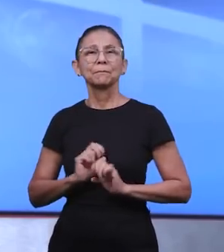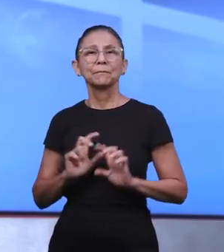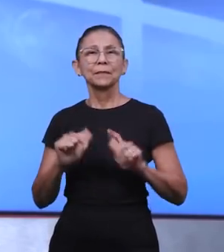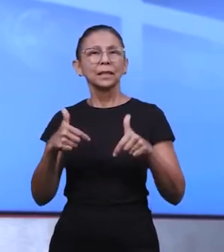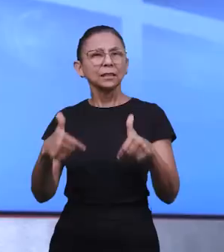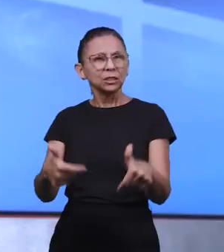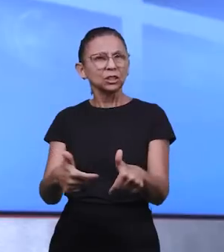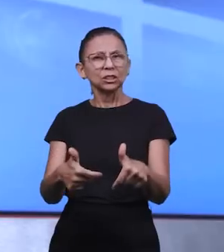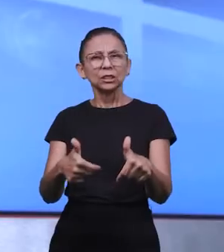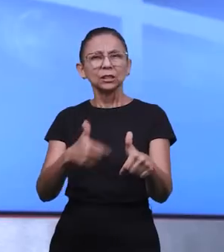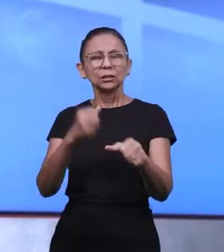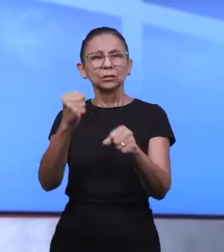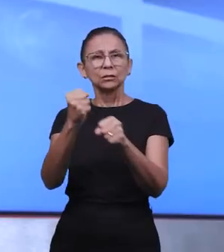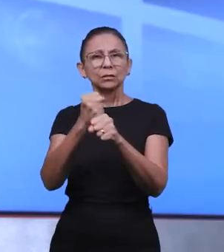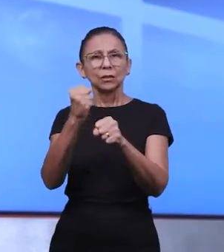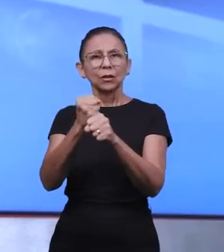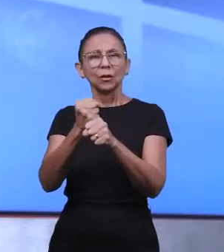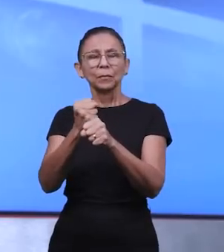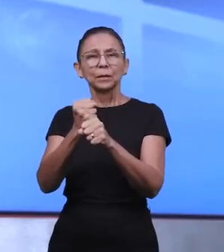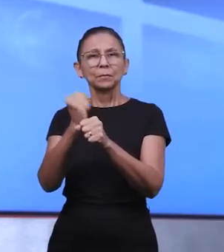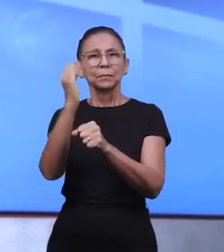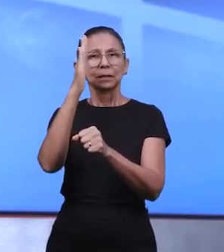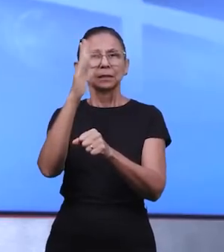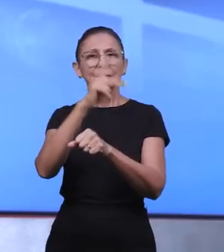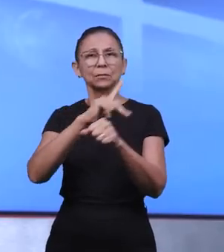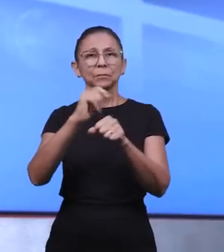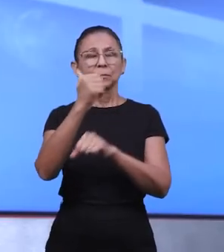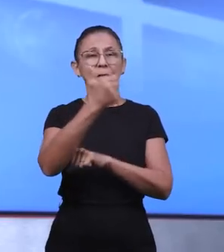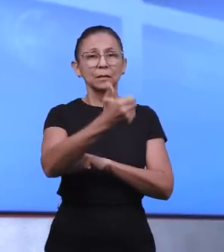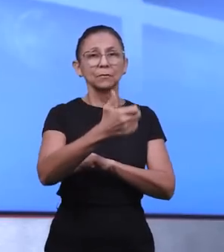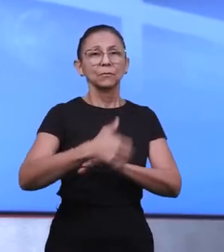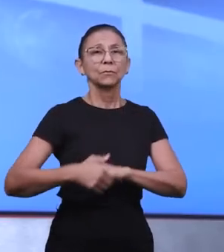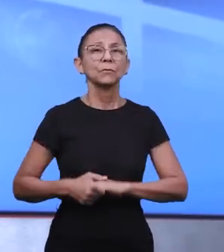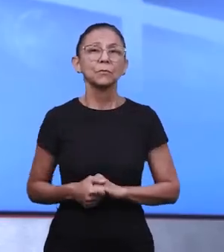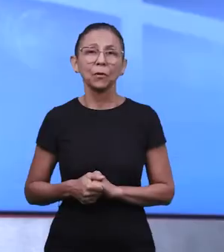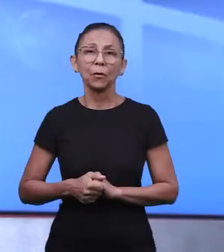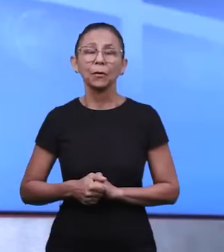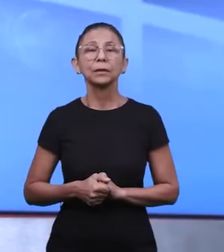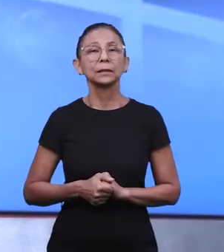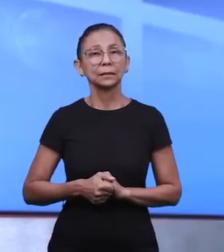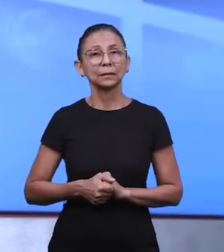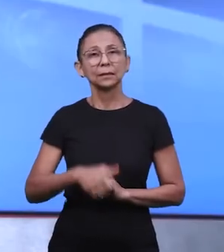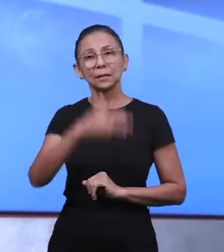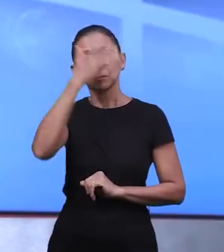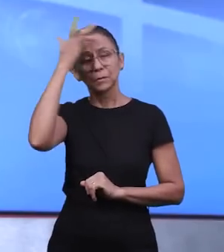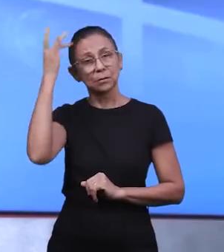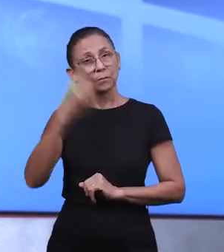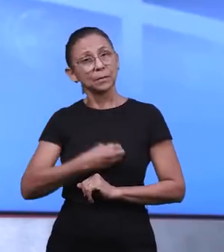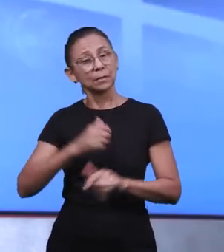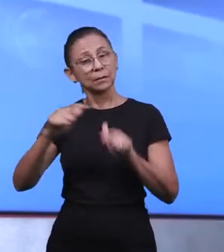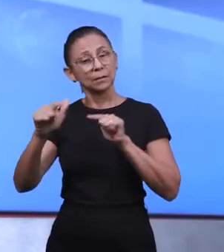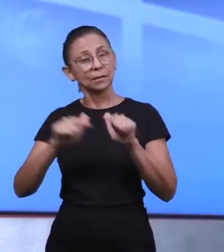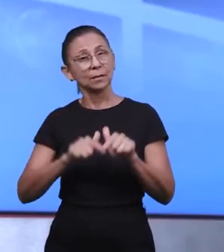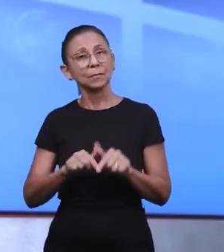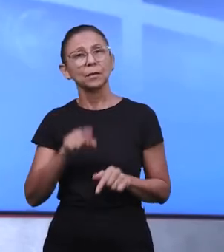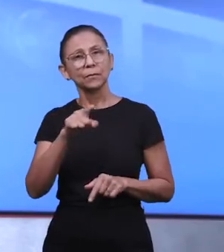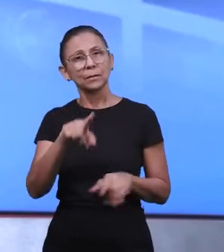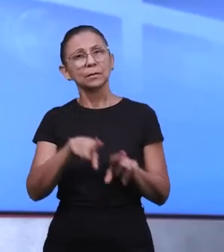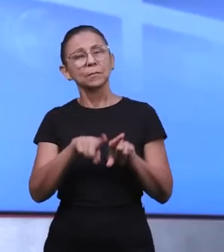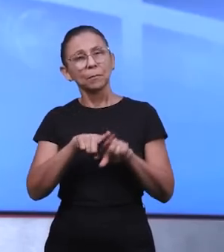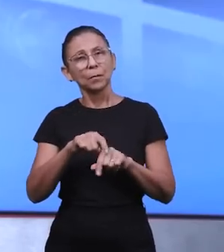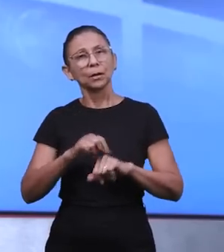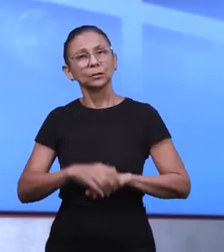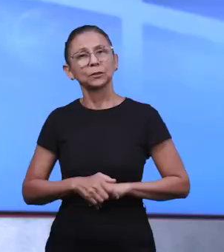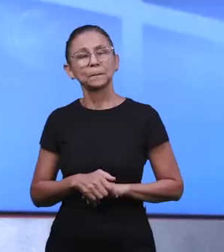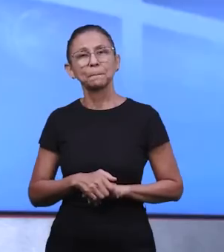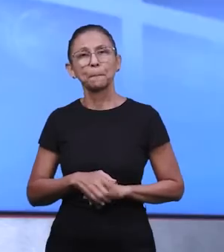exterior, chamando ali os irmãos para participarem deste ótimo trabalho. E você também, é claro, pode contribuir conosco. Vamos passar para